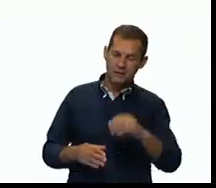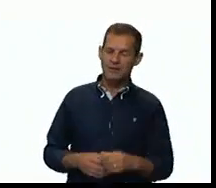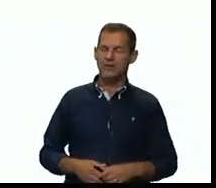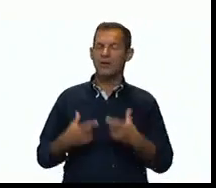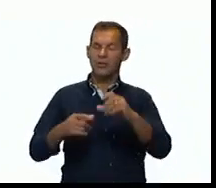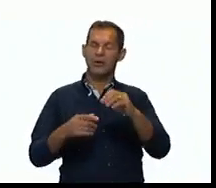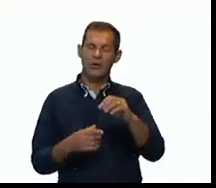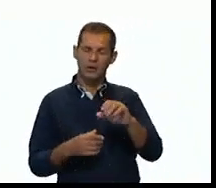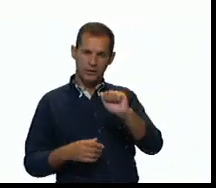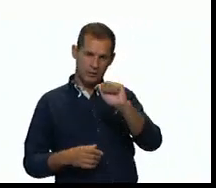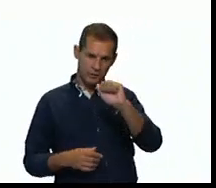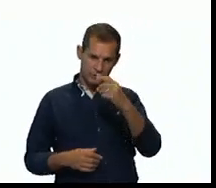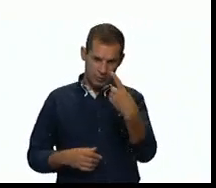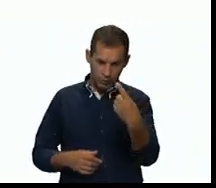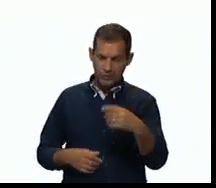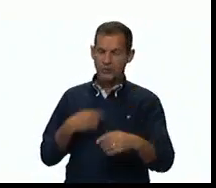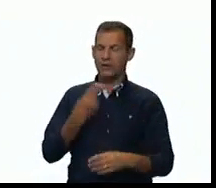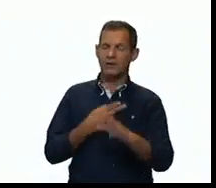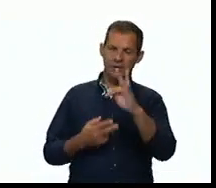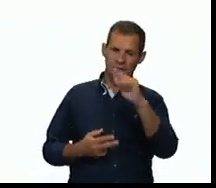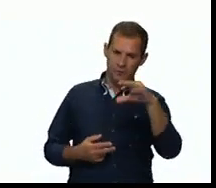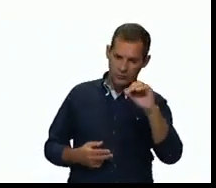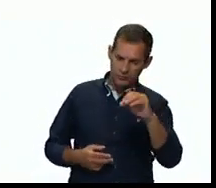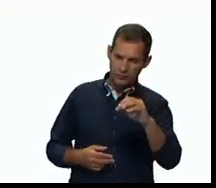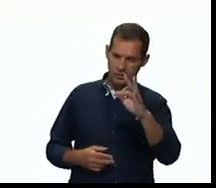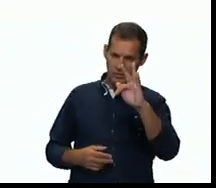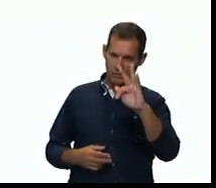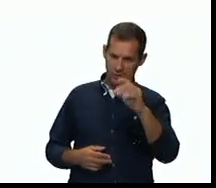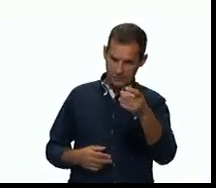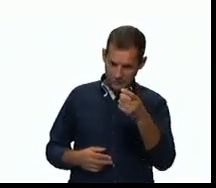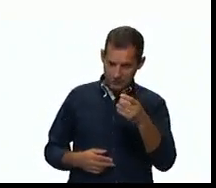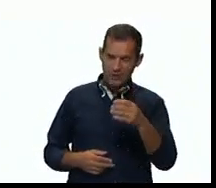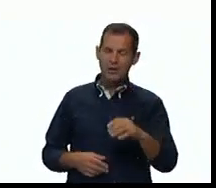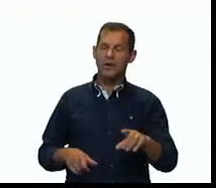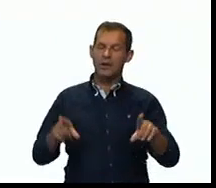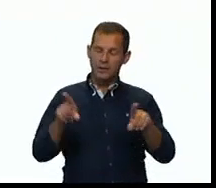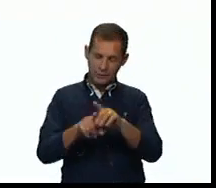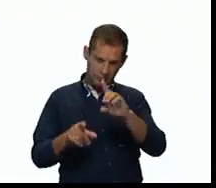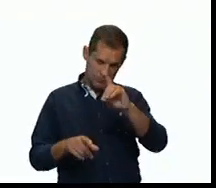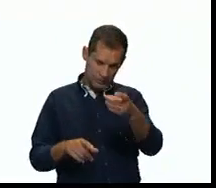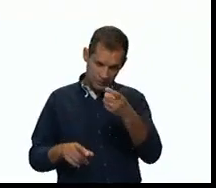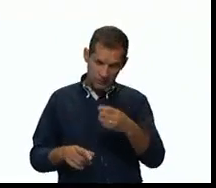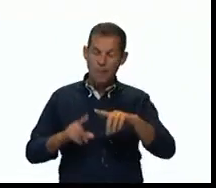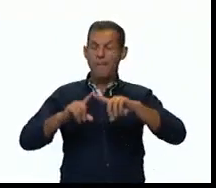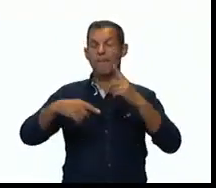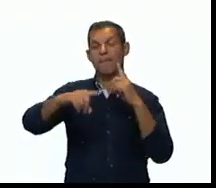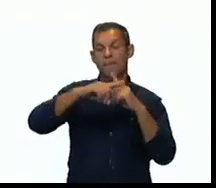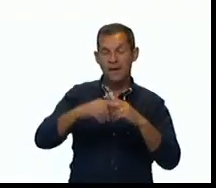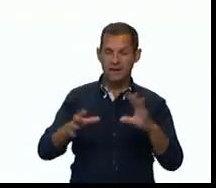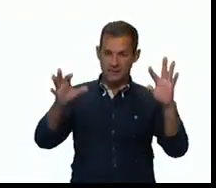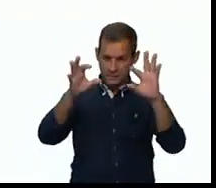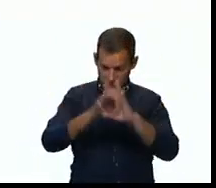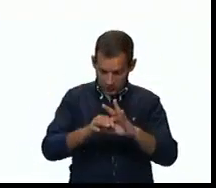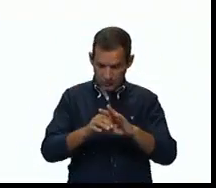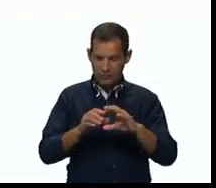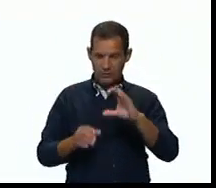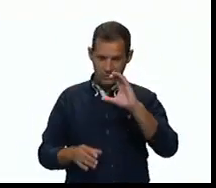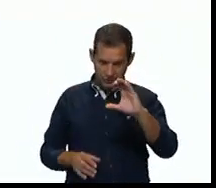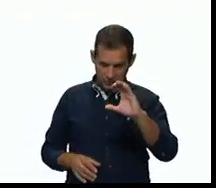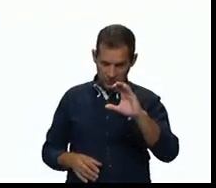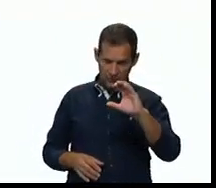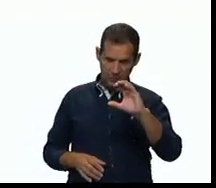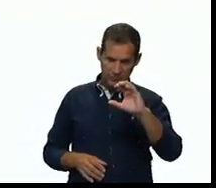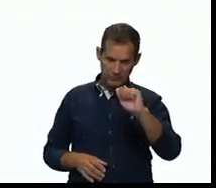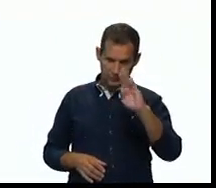né? Que é a nossa A1 da nossa função f de x em relação a dx. Mais a integral de C a